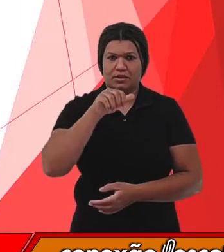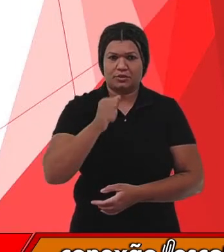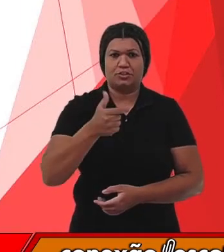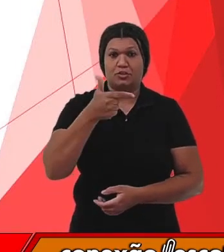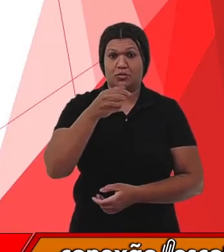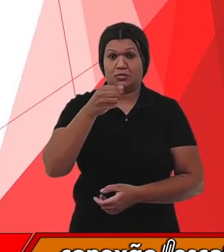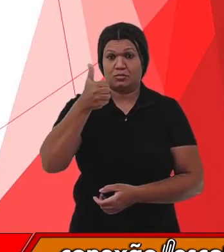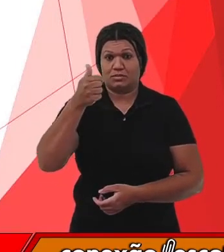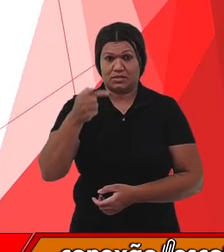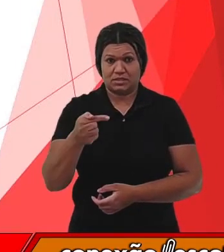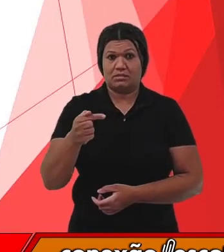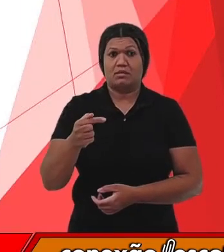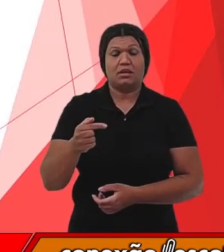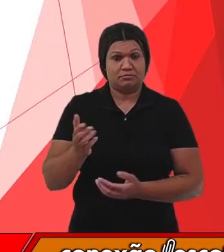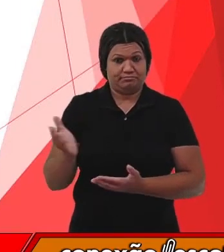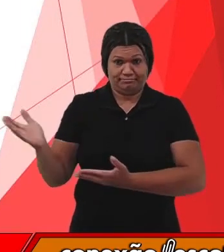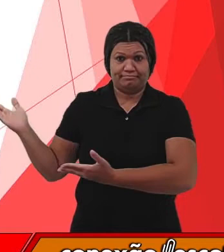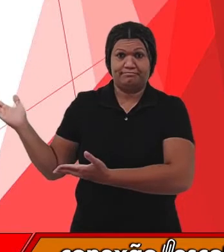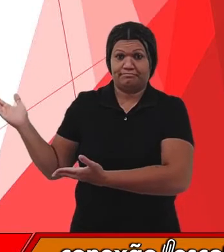ela traz um dossiê